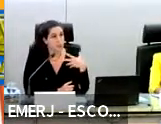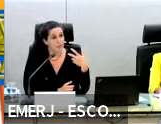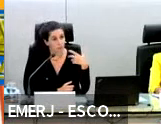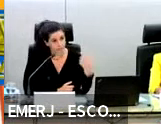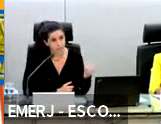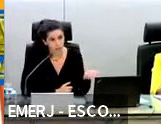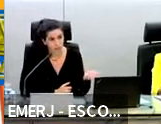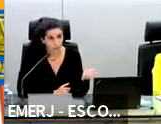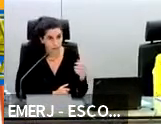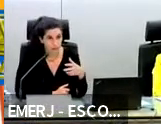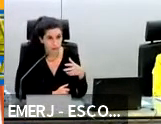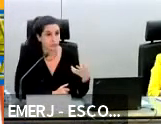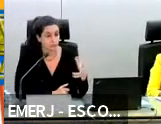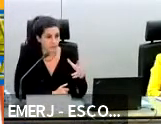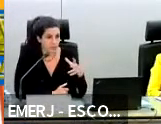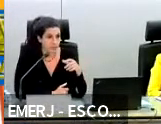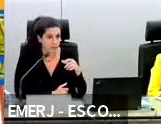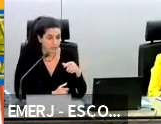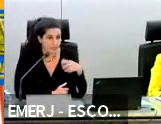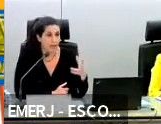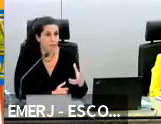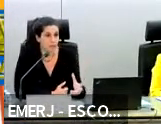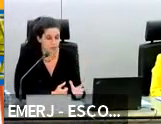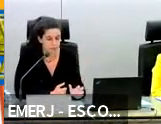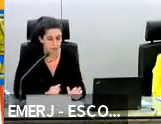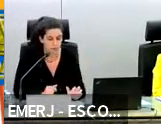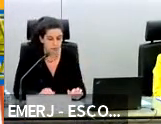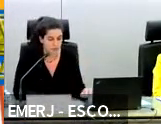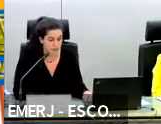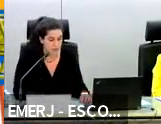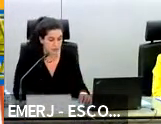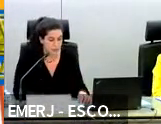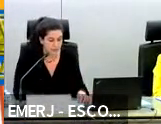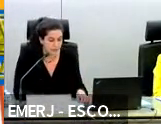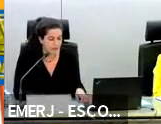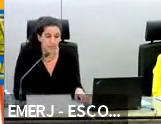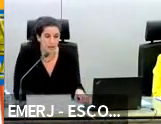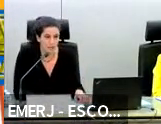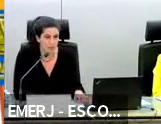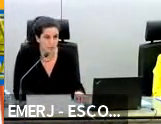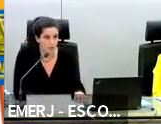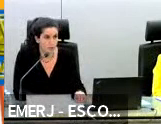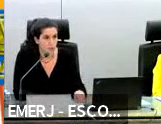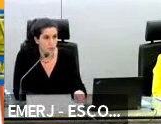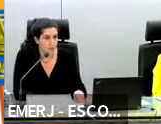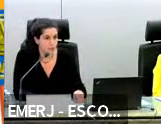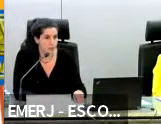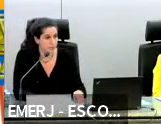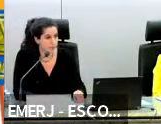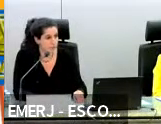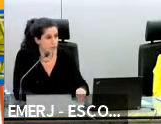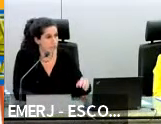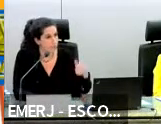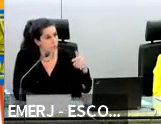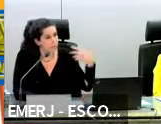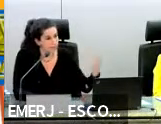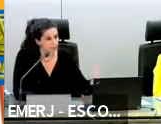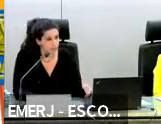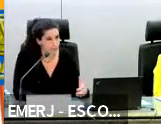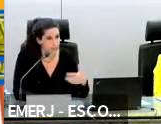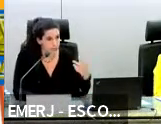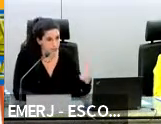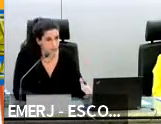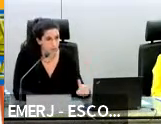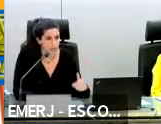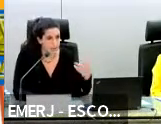muito sobre quais fontes, né, que dados são esses quantitativos que não revelavam o que a gente via, por exemplo, na fala